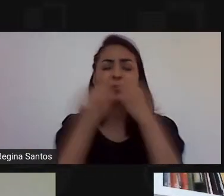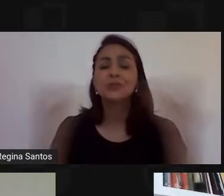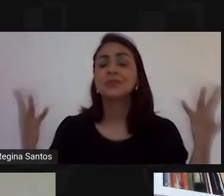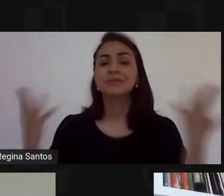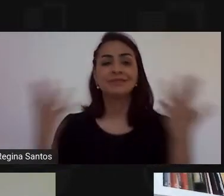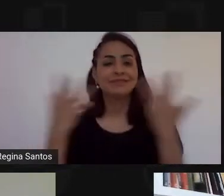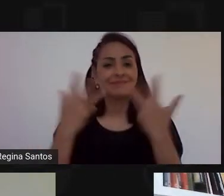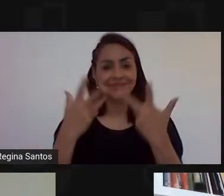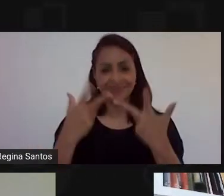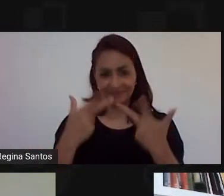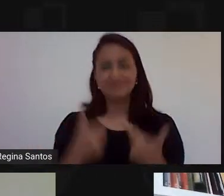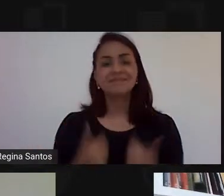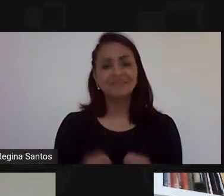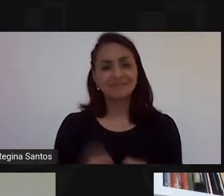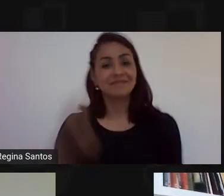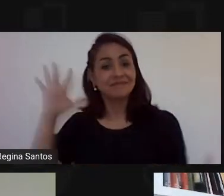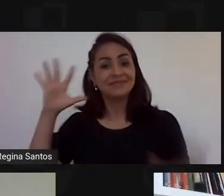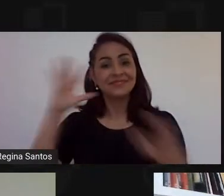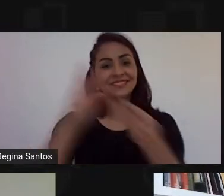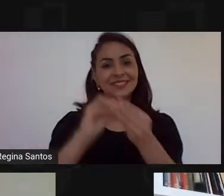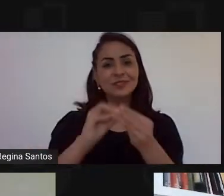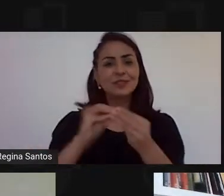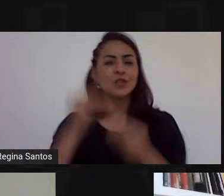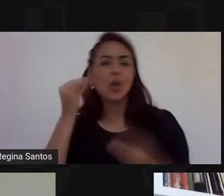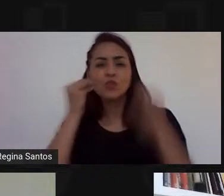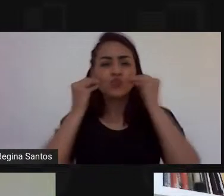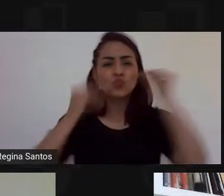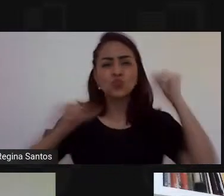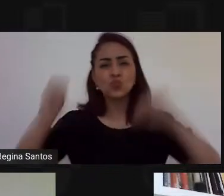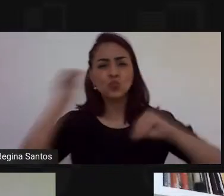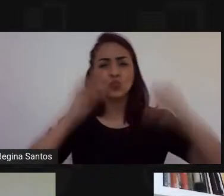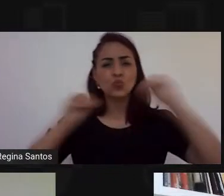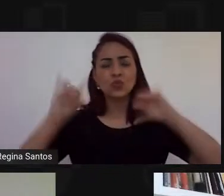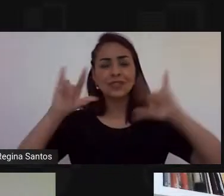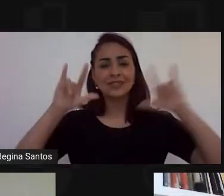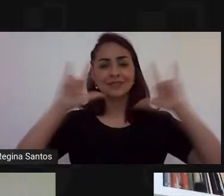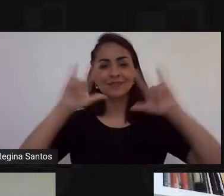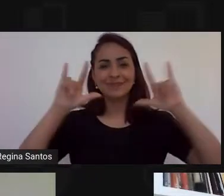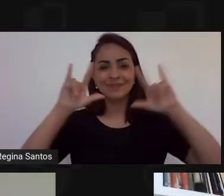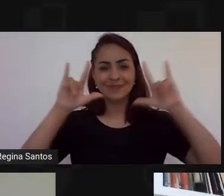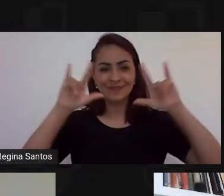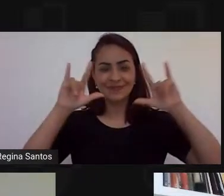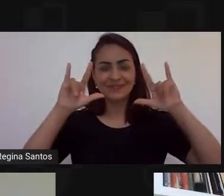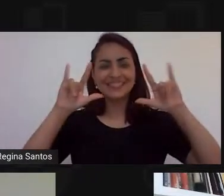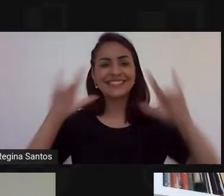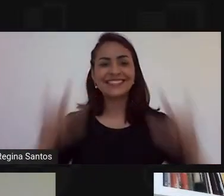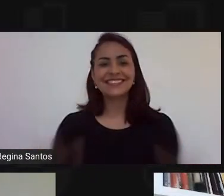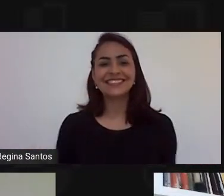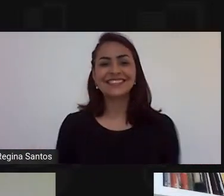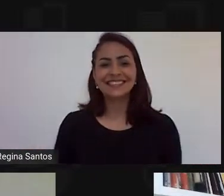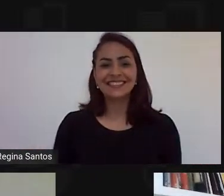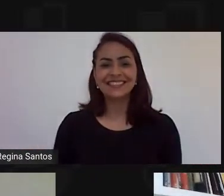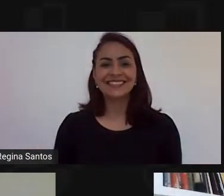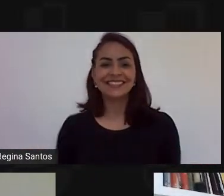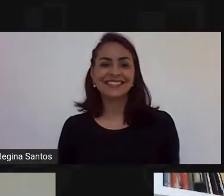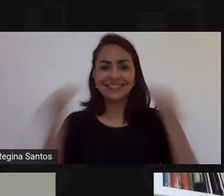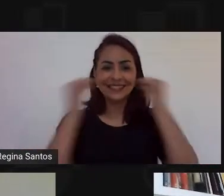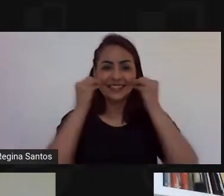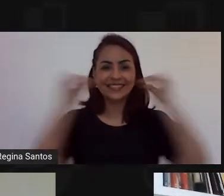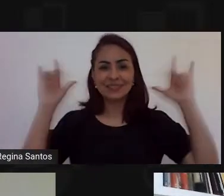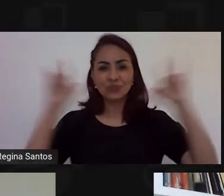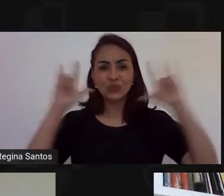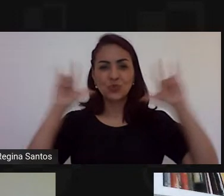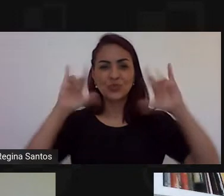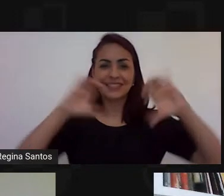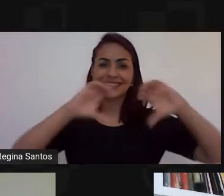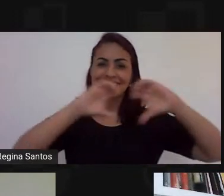Eu acho que é isso. Beijo, vamos agora para a comunicação oral ali dos nossos bolsistas. Coraçãozinho para